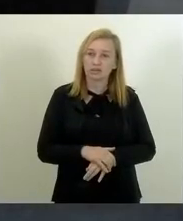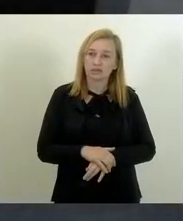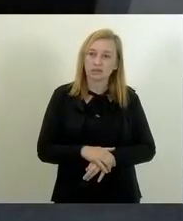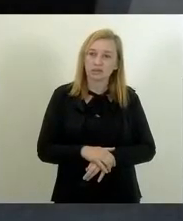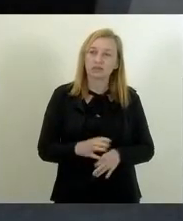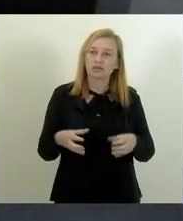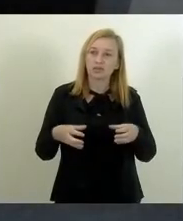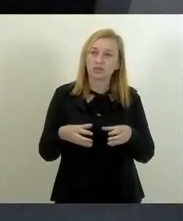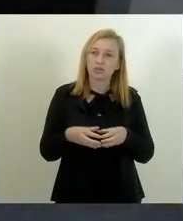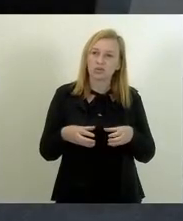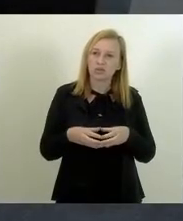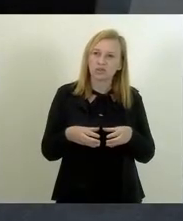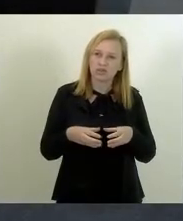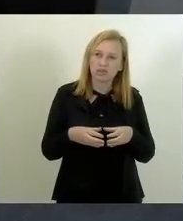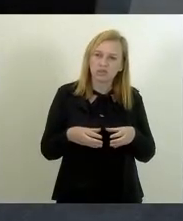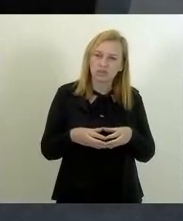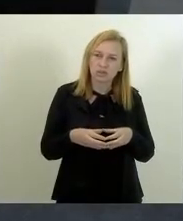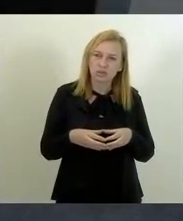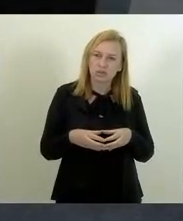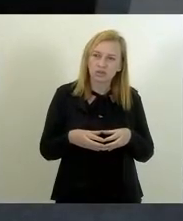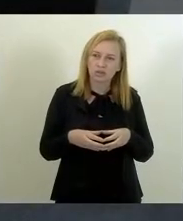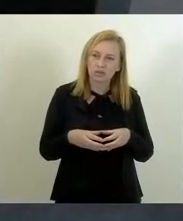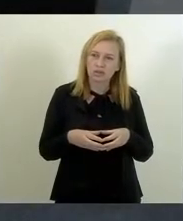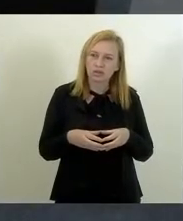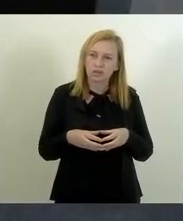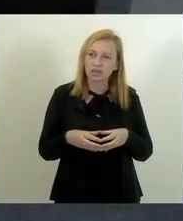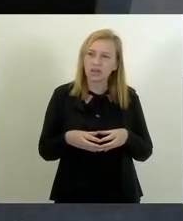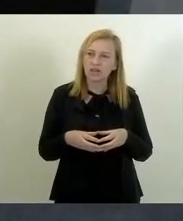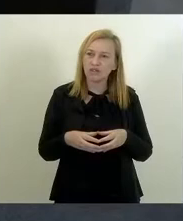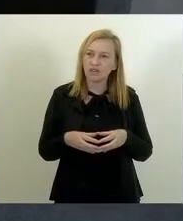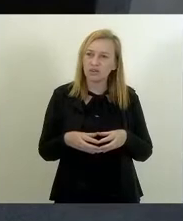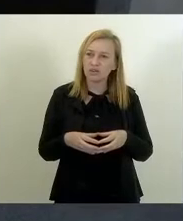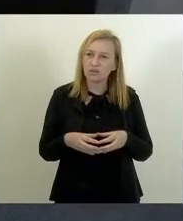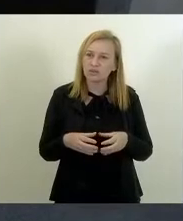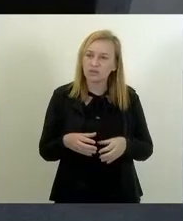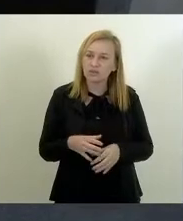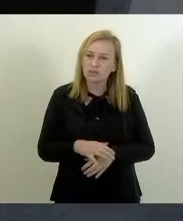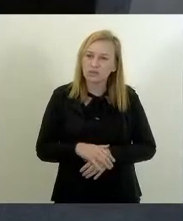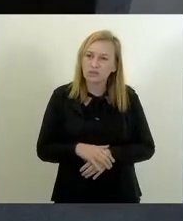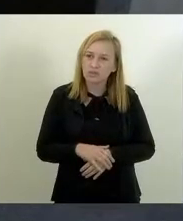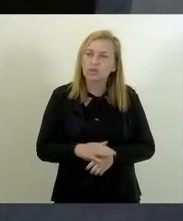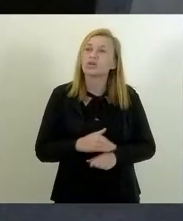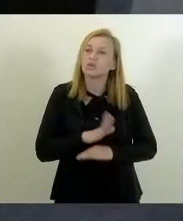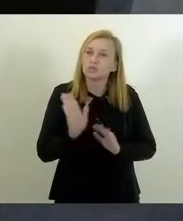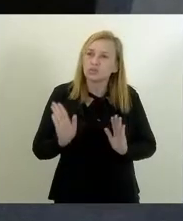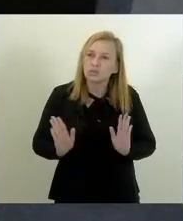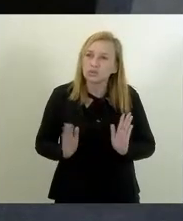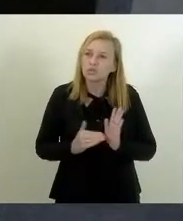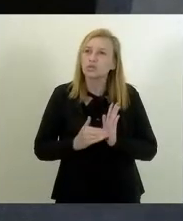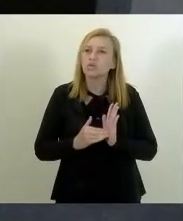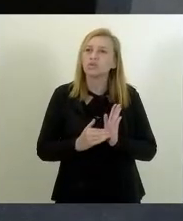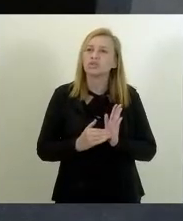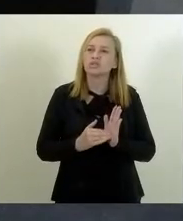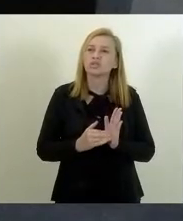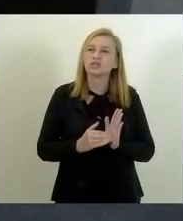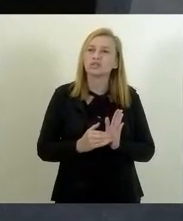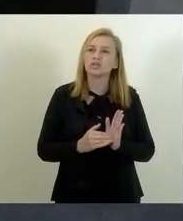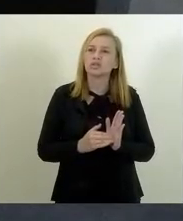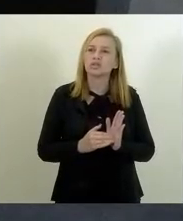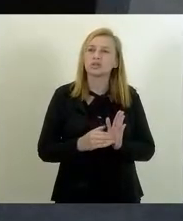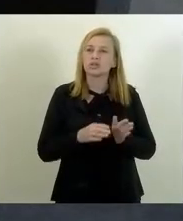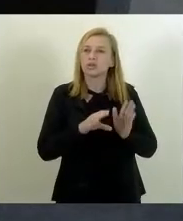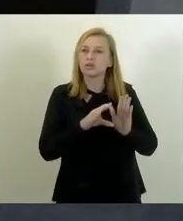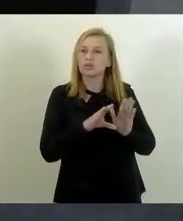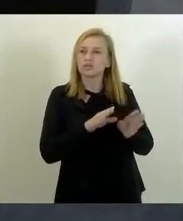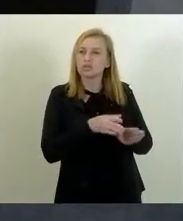da comissão, nós recebemos todas as associações, todos os conselhos das carreiras da